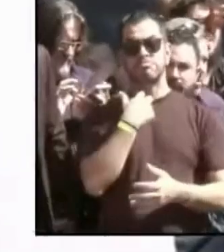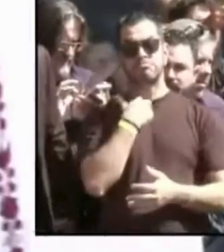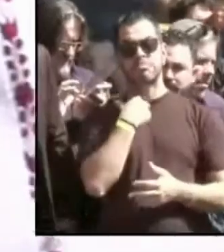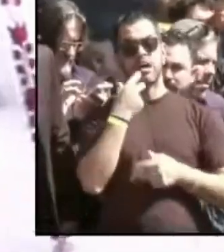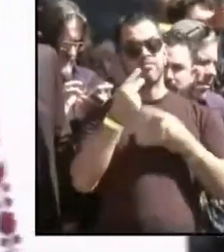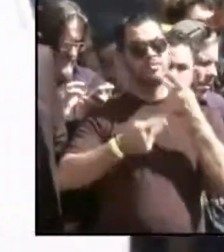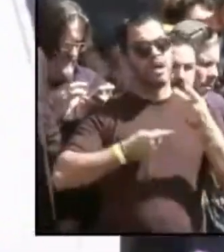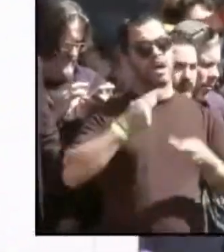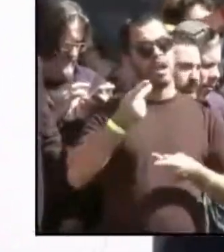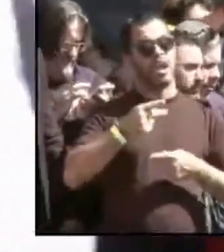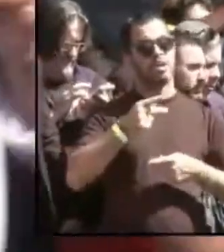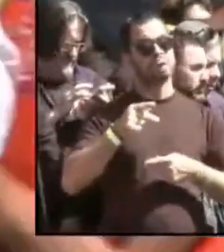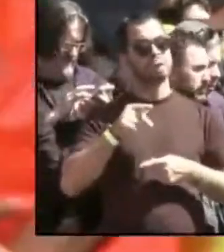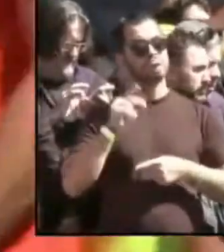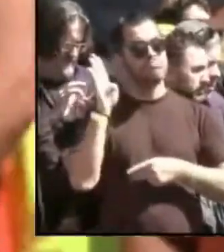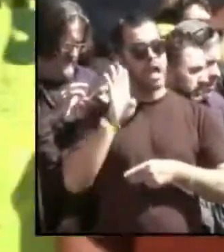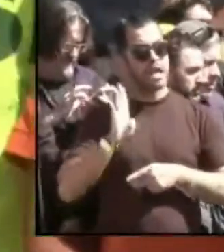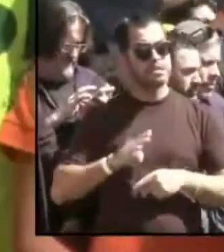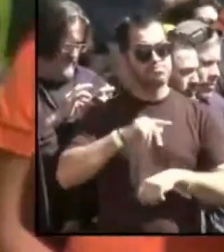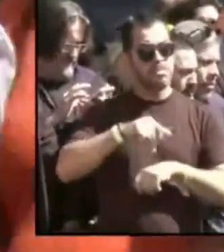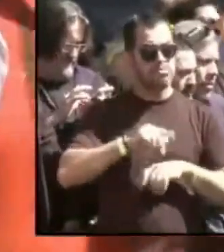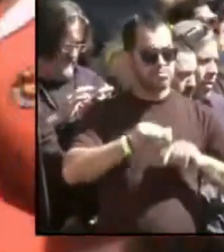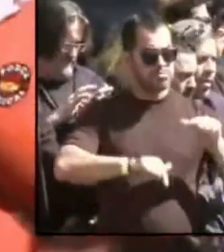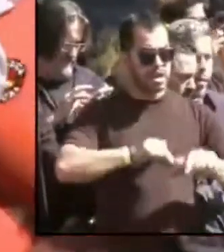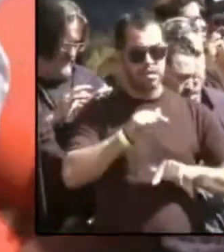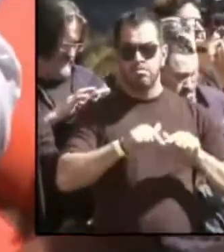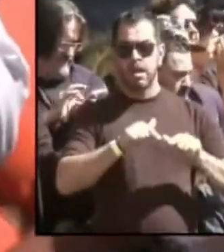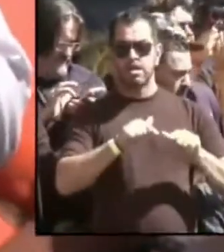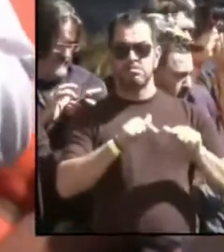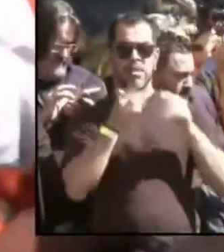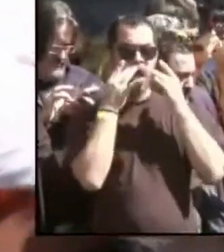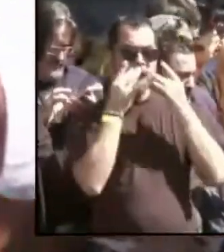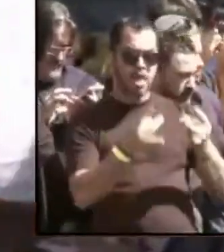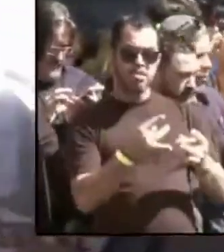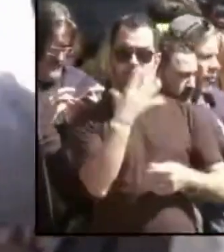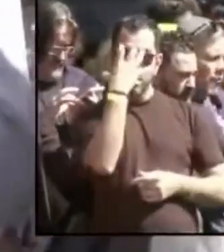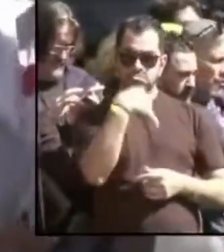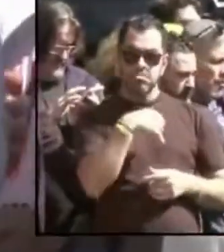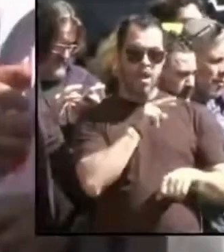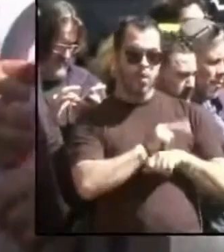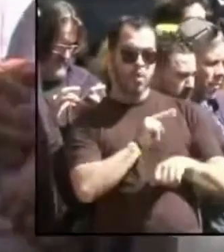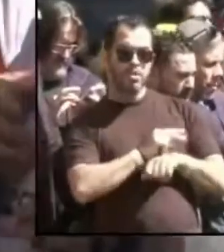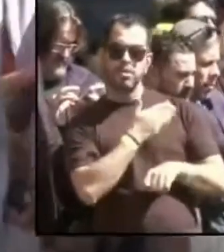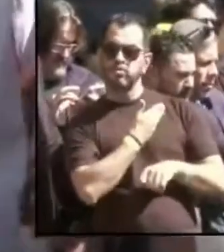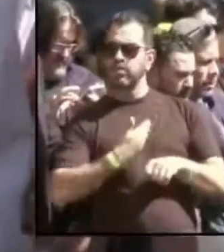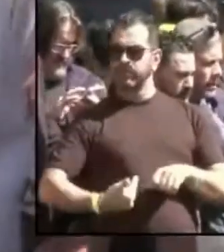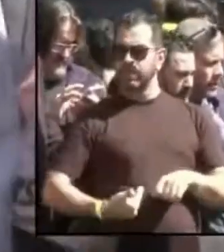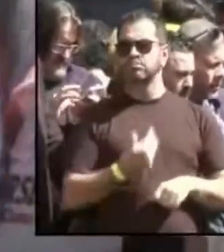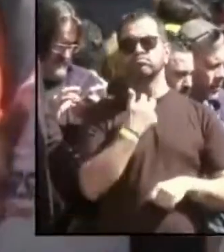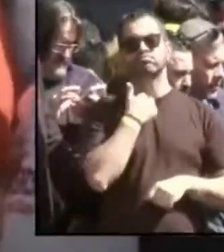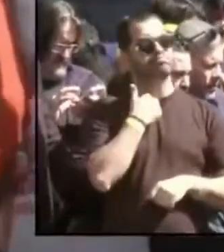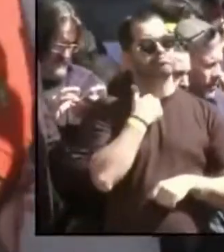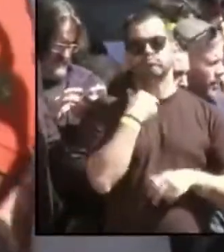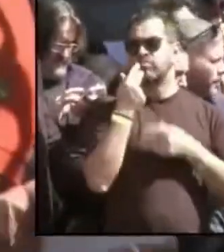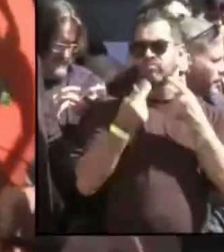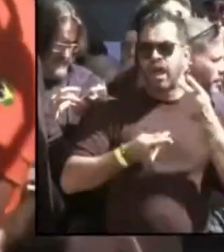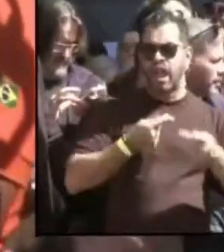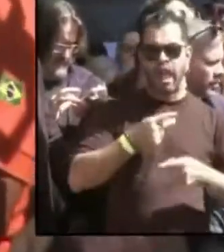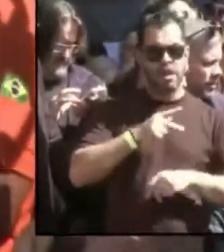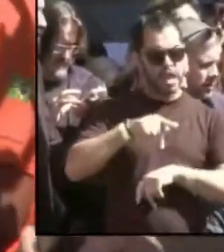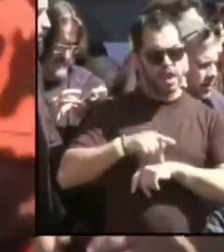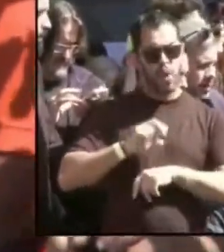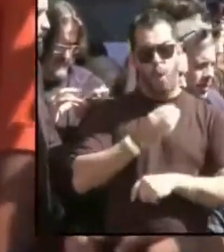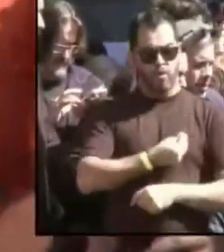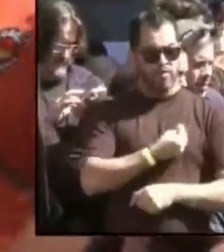pode viver num país onde o emprego não é levado a sério pelos governantes. A gente não pode viver mais num